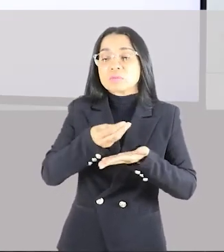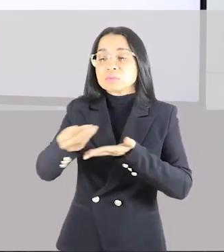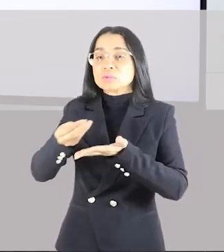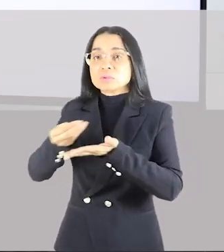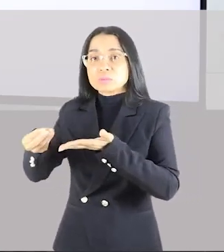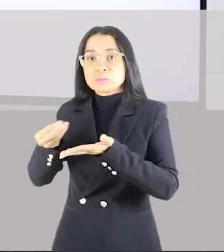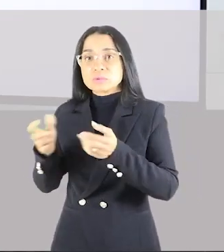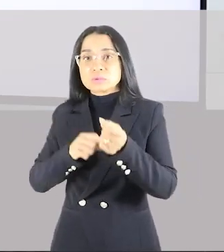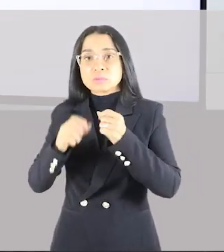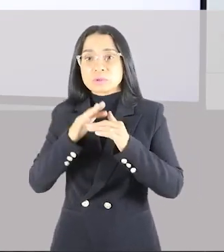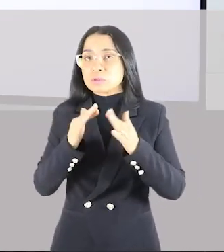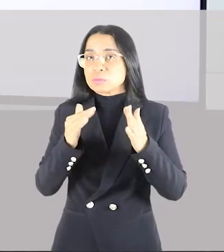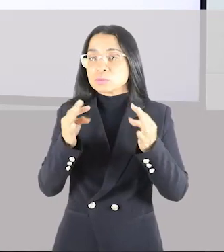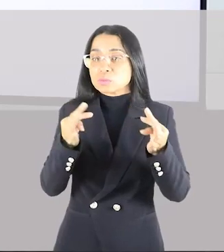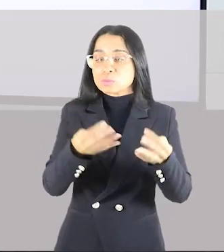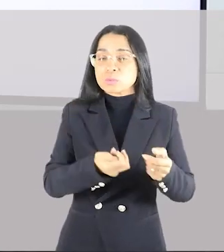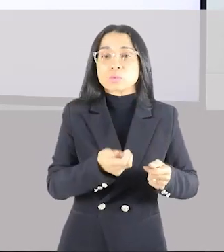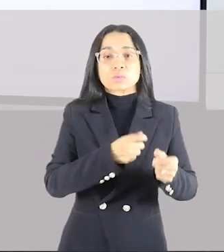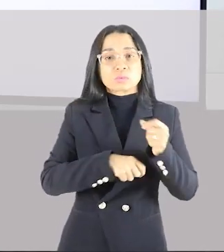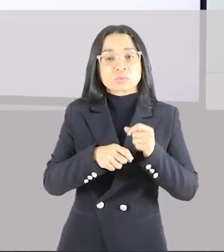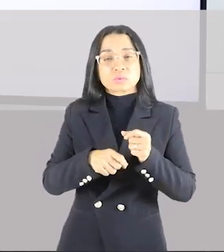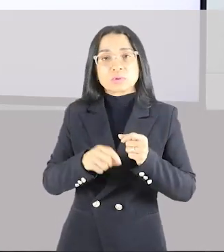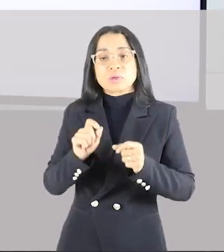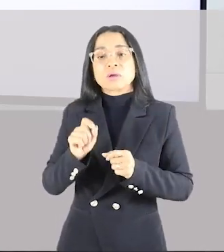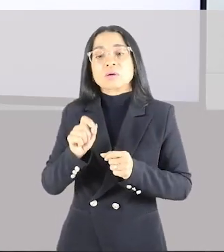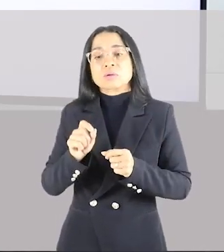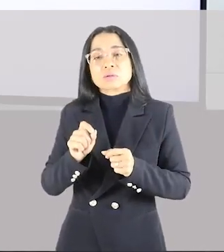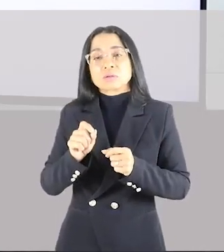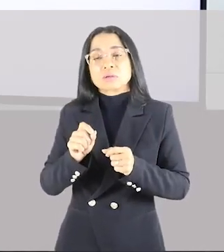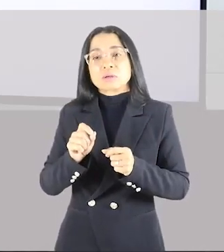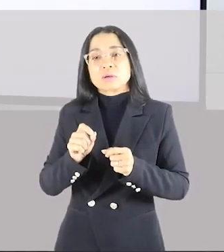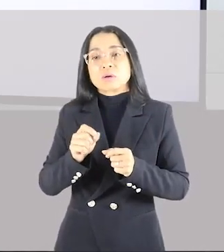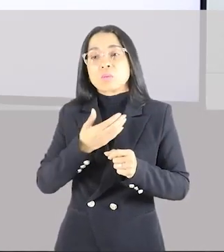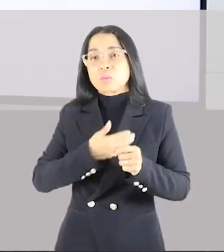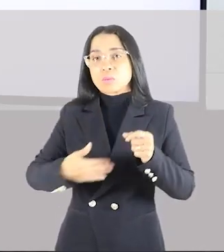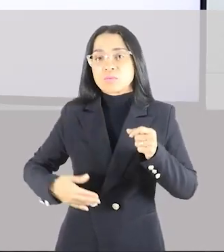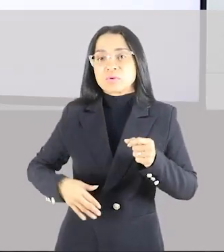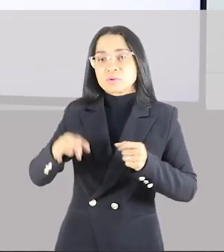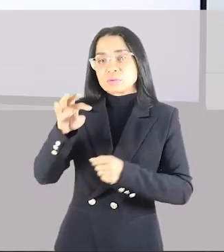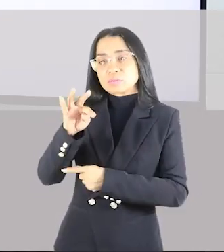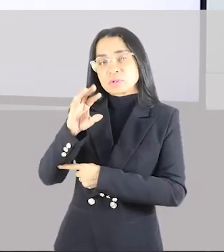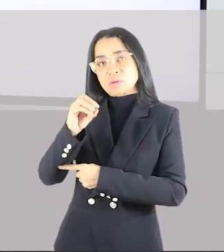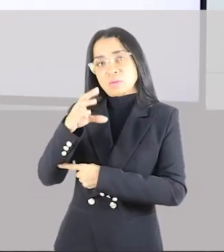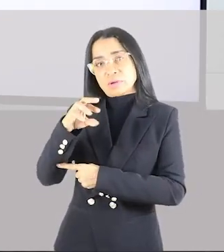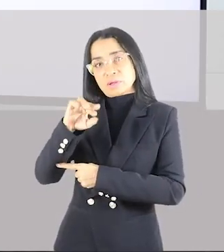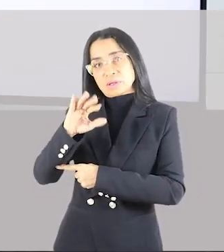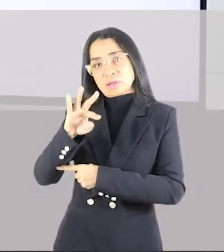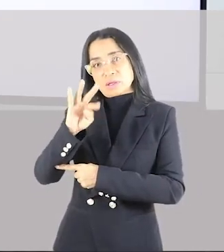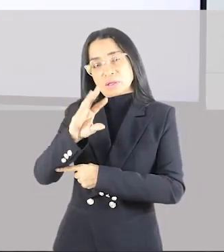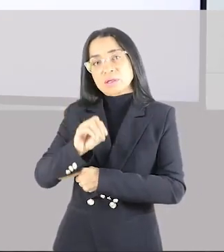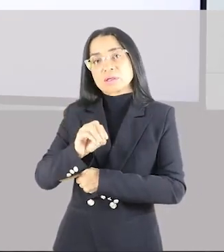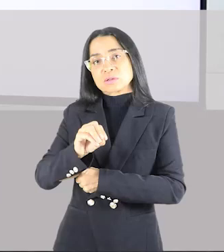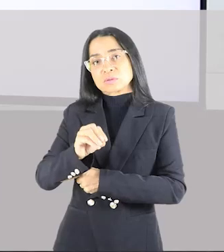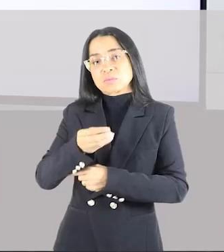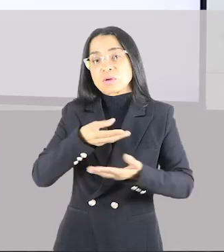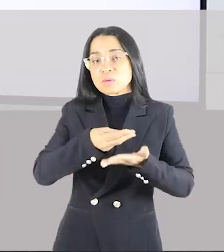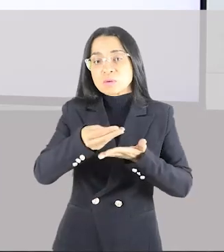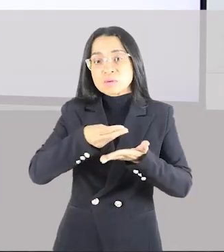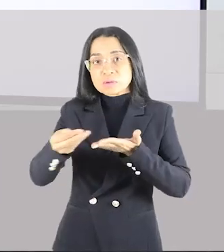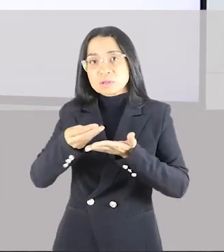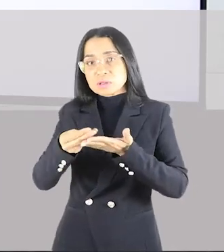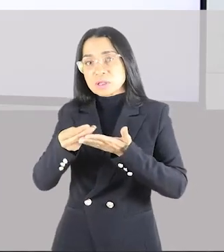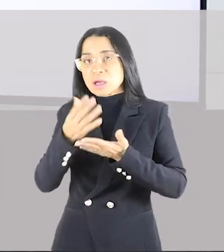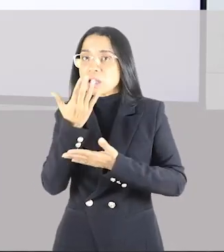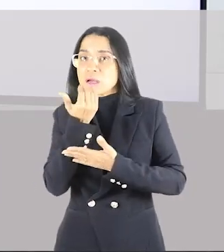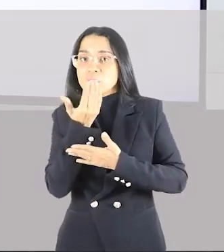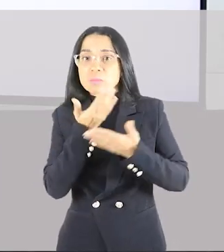do Estado teocrático, ele é aquele que provê o alimento para todos, mas ele vai supervisionar. E, claro, aí você também